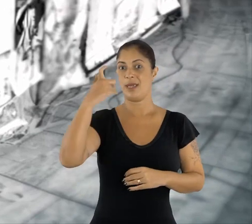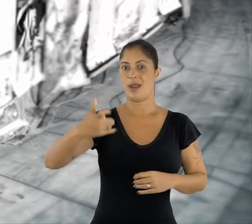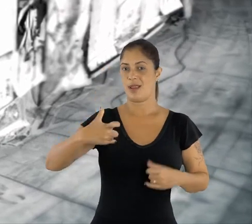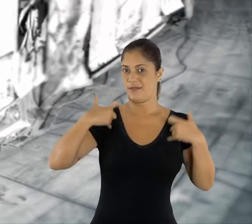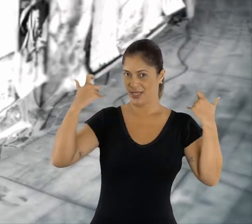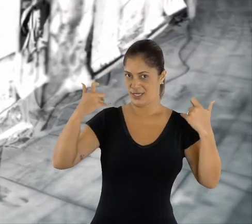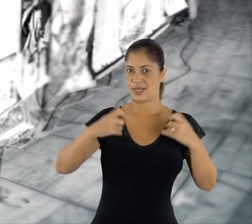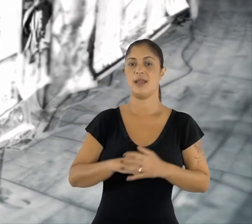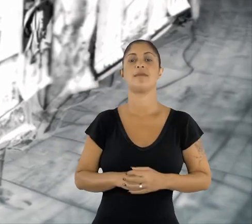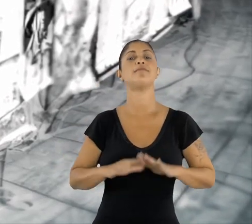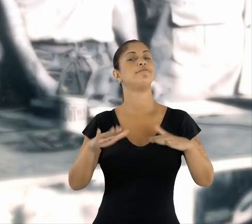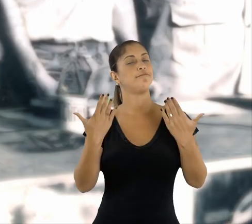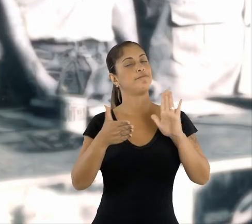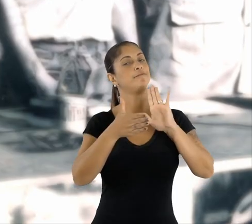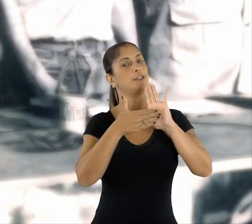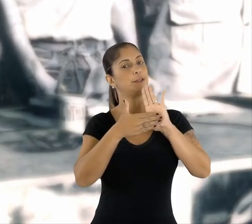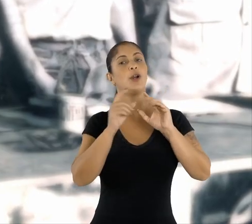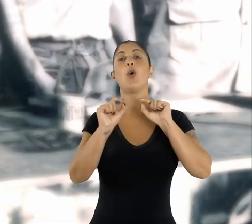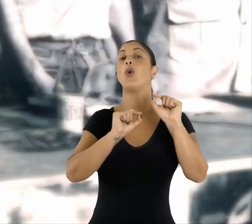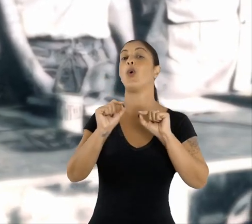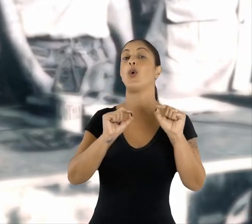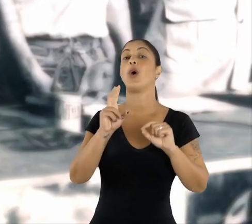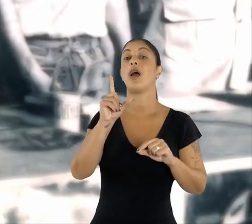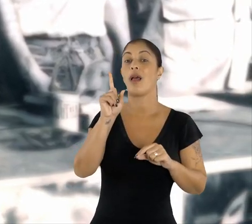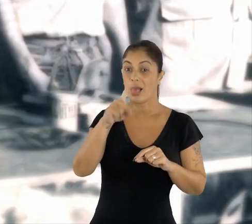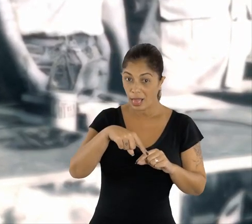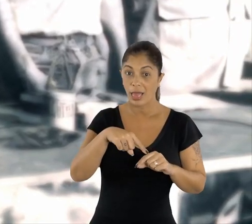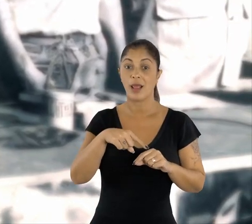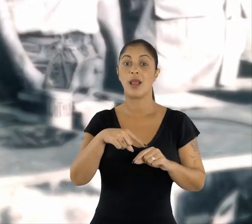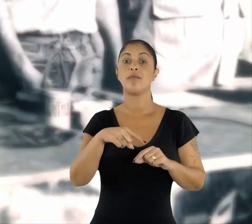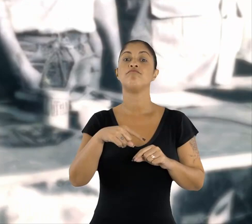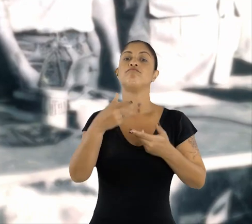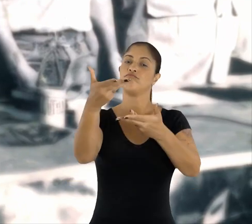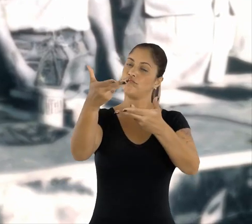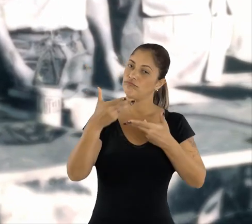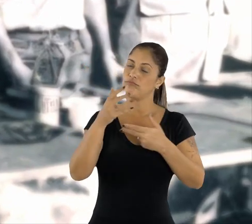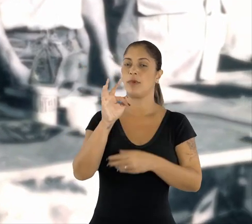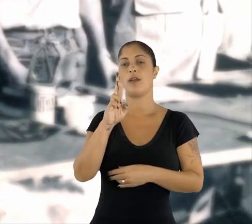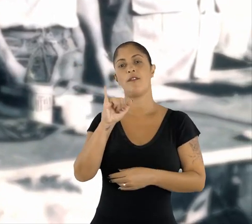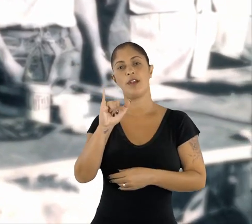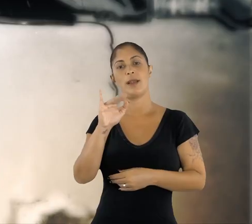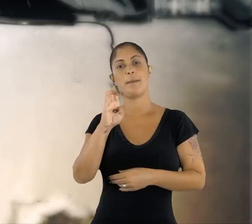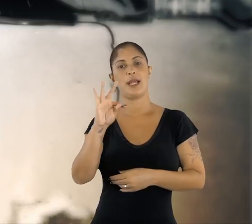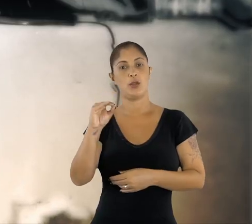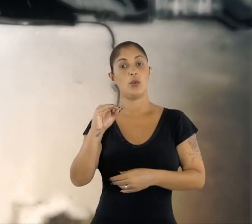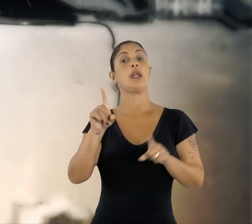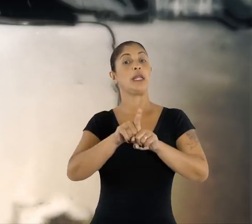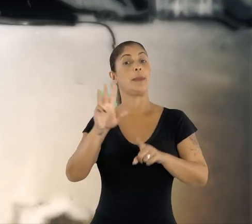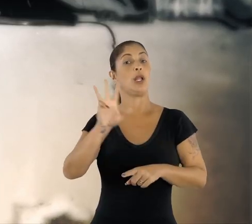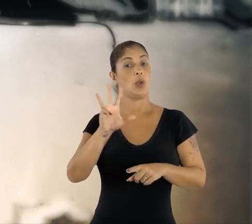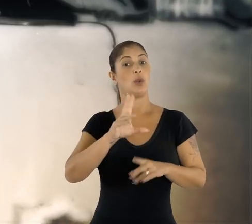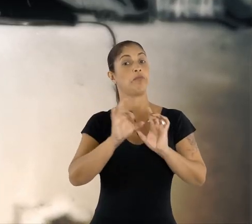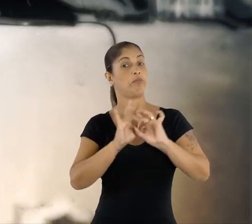ese organizador primer desse primeiro aniversario. aniversário. Y entonces yo me Então propuse propus que fossem convidados Frei Beto Frei e Beto Lula. y